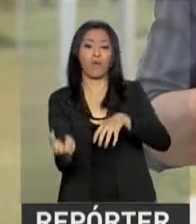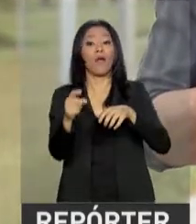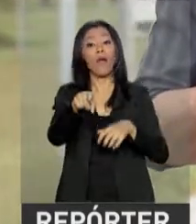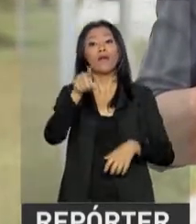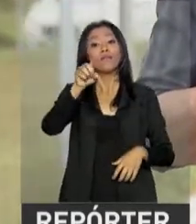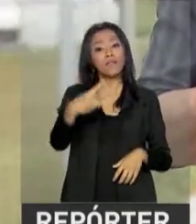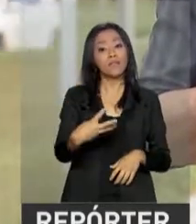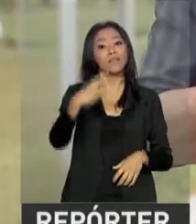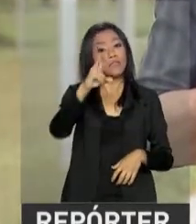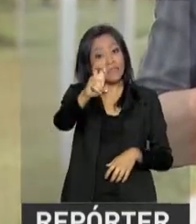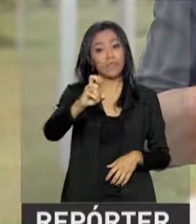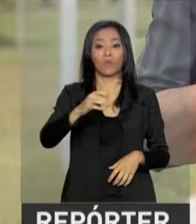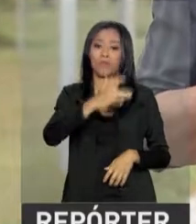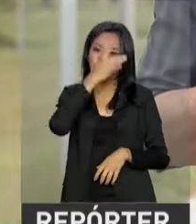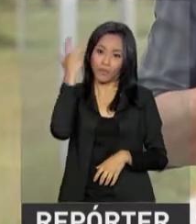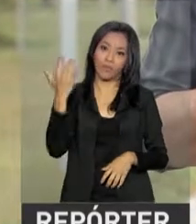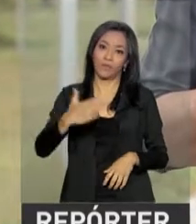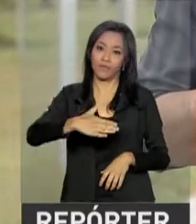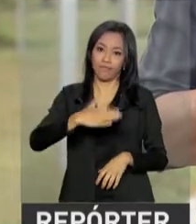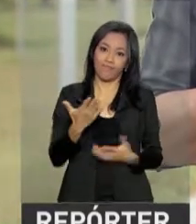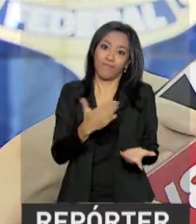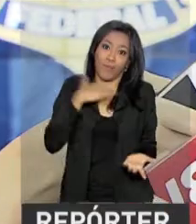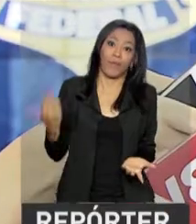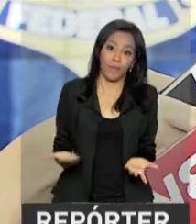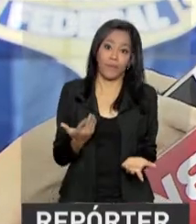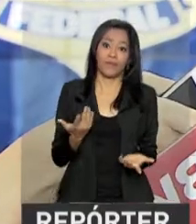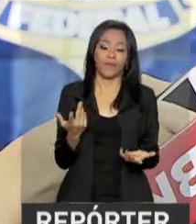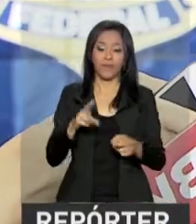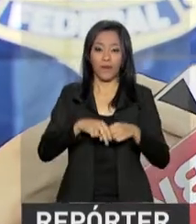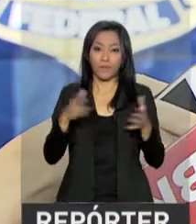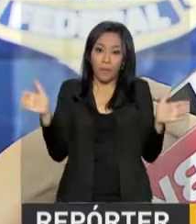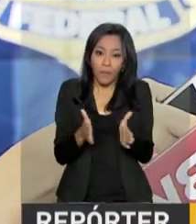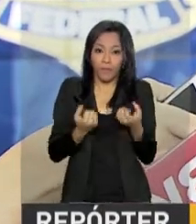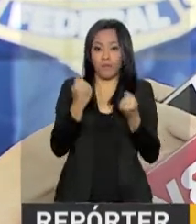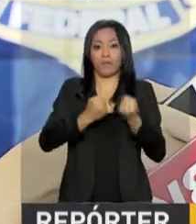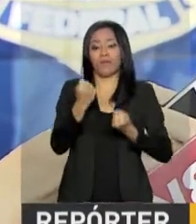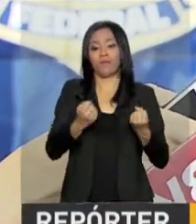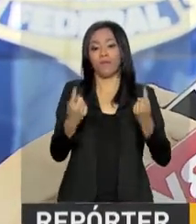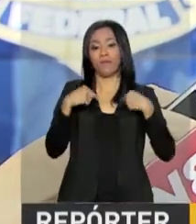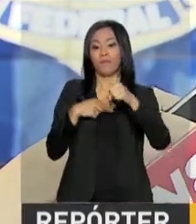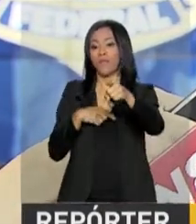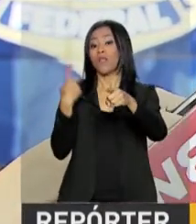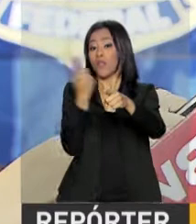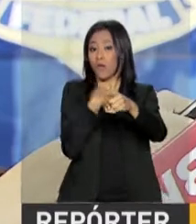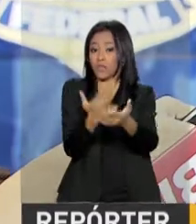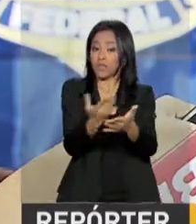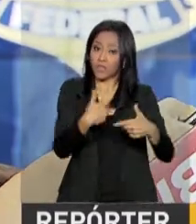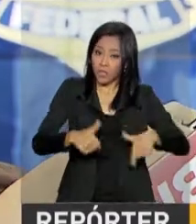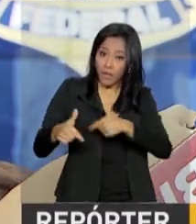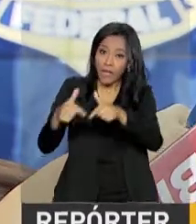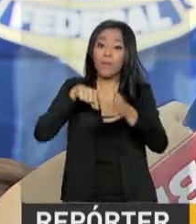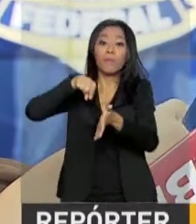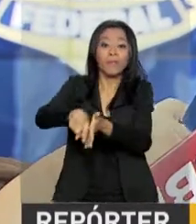35 vítimas fatais de veículos leves nós trabalhamos também com estatísticas e pesquisas então todo o nosso